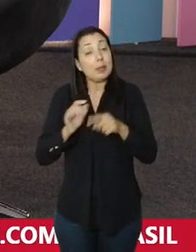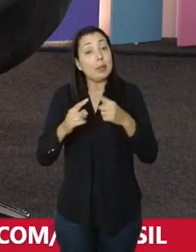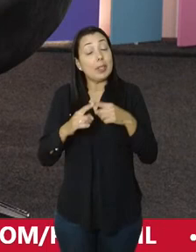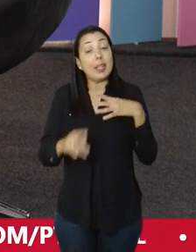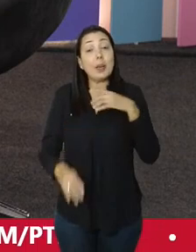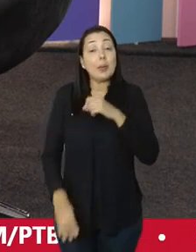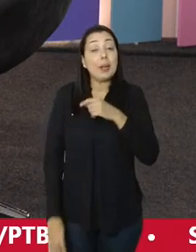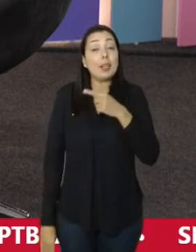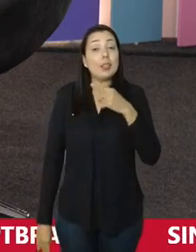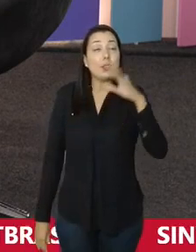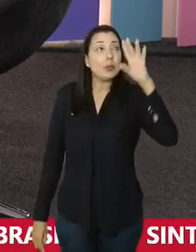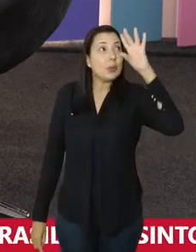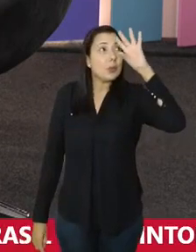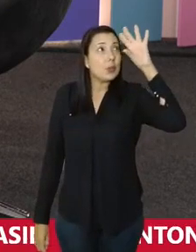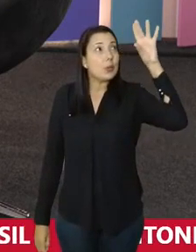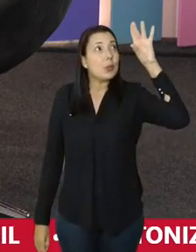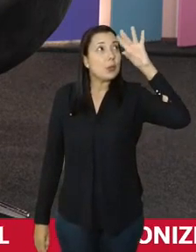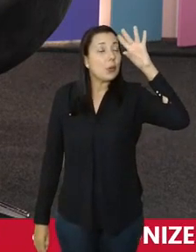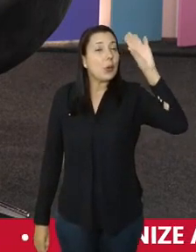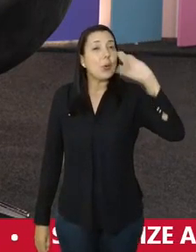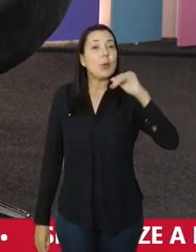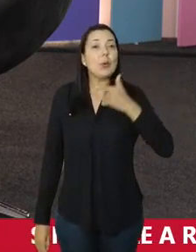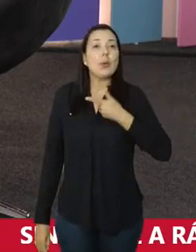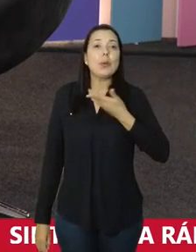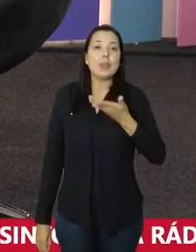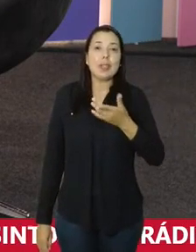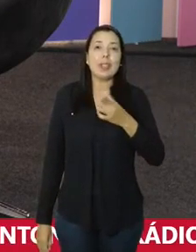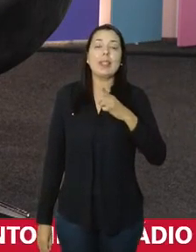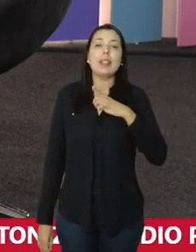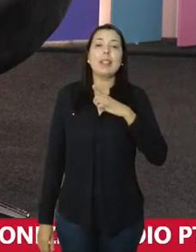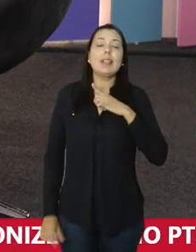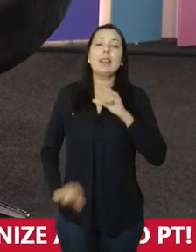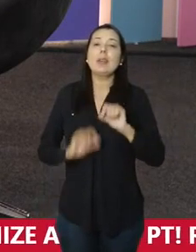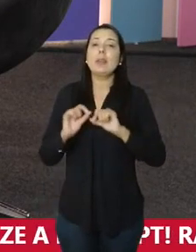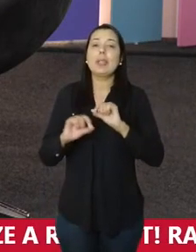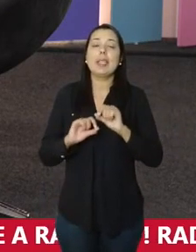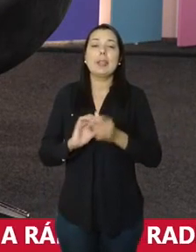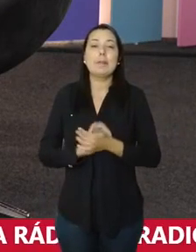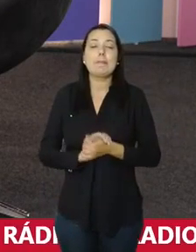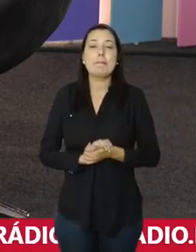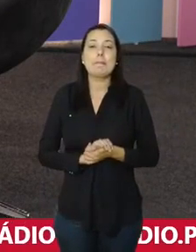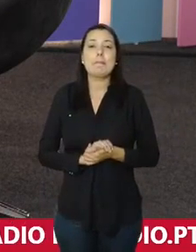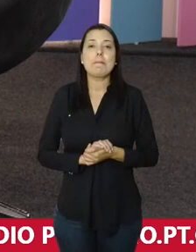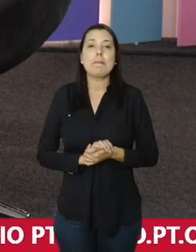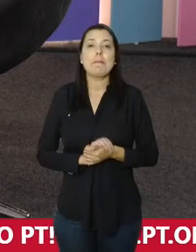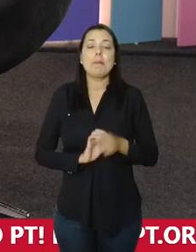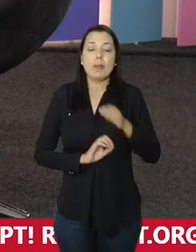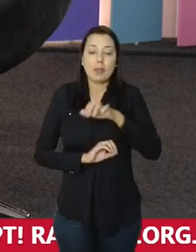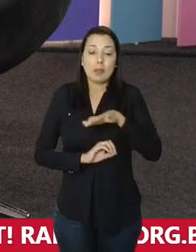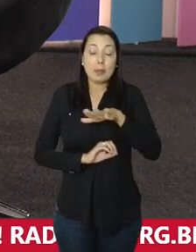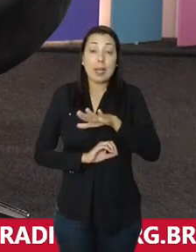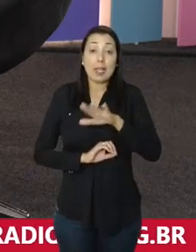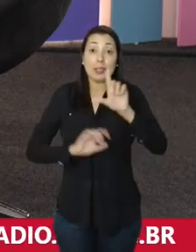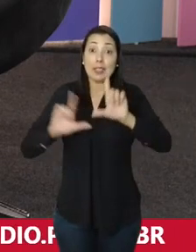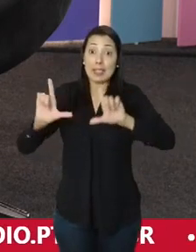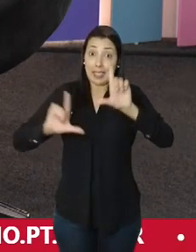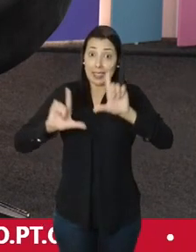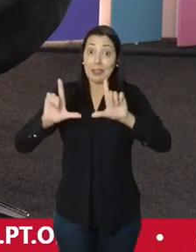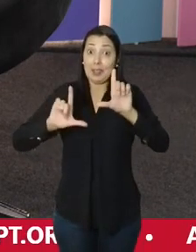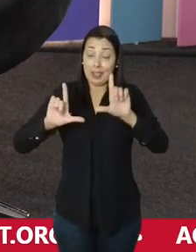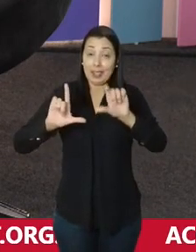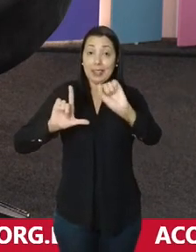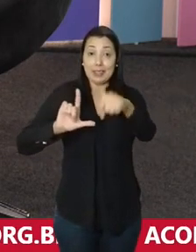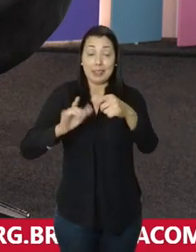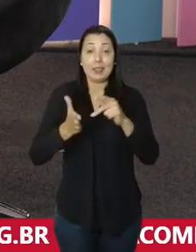eu acho que o sonho nosso era termos um espaço na televisão, uma